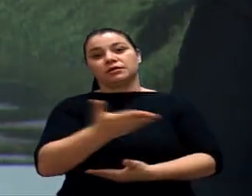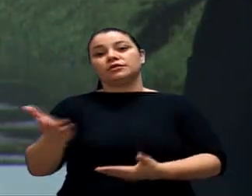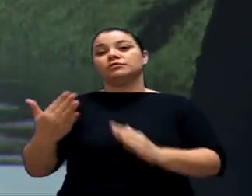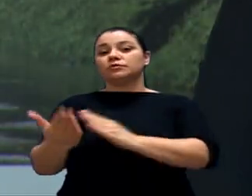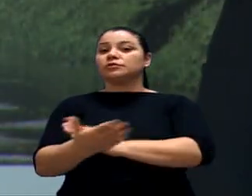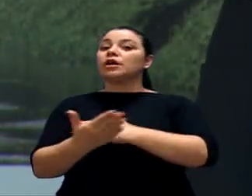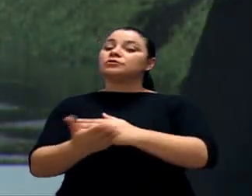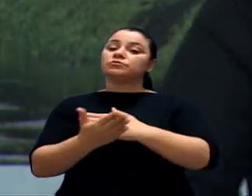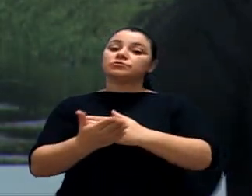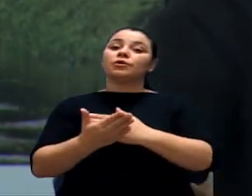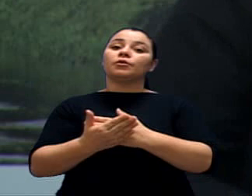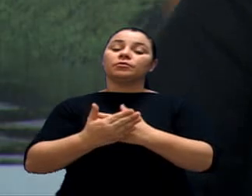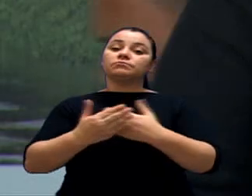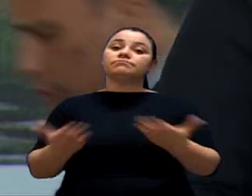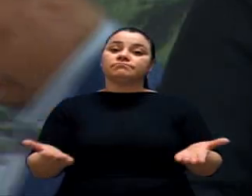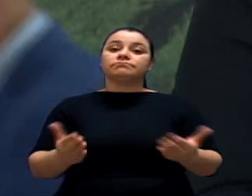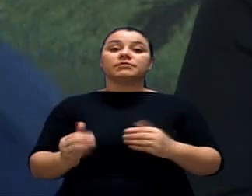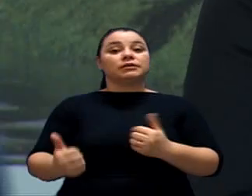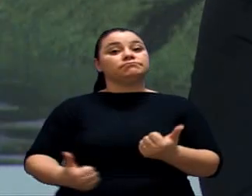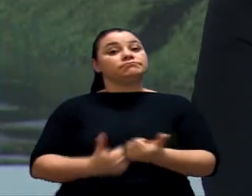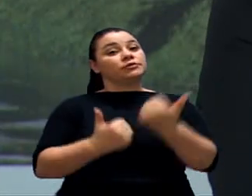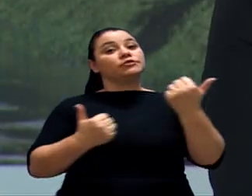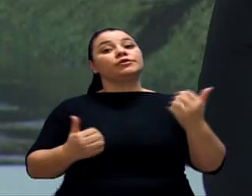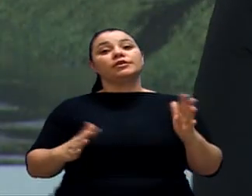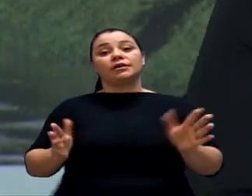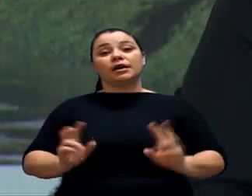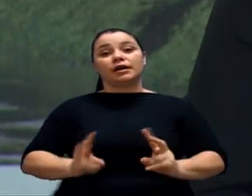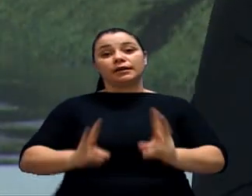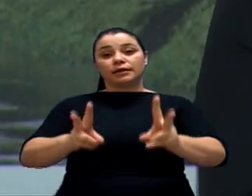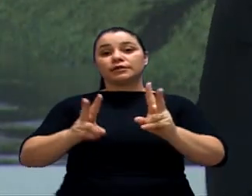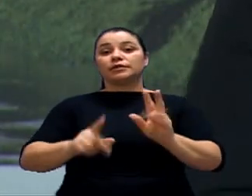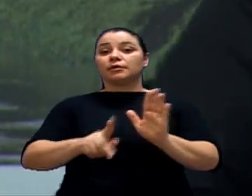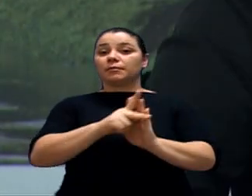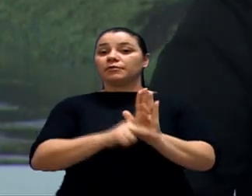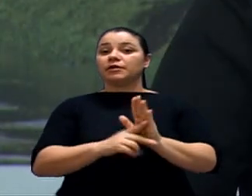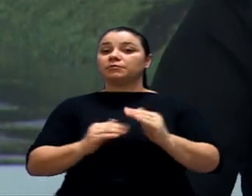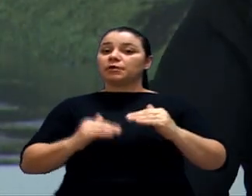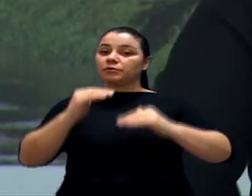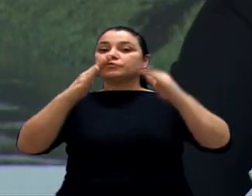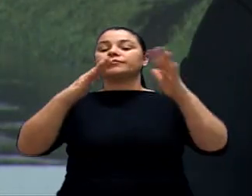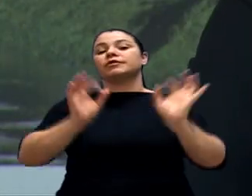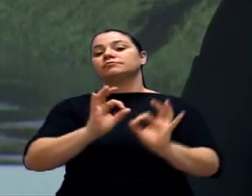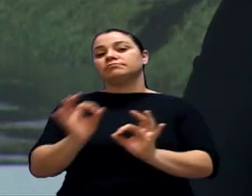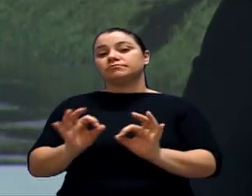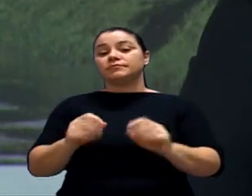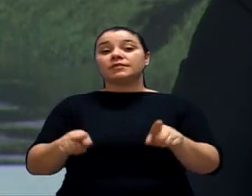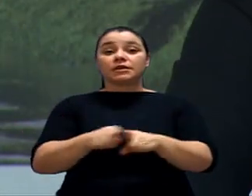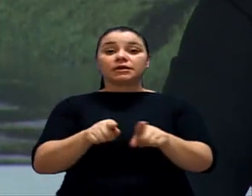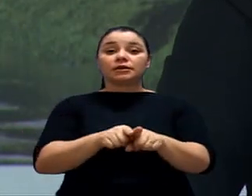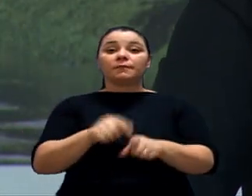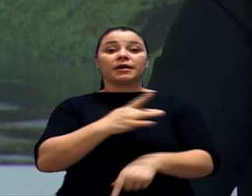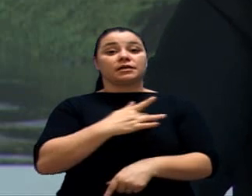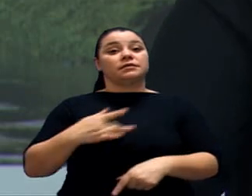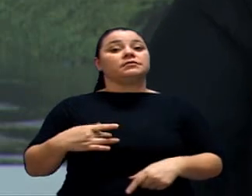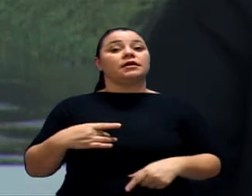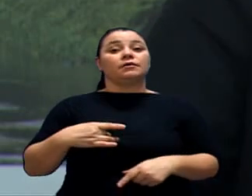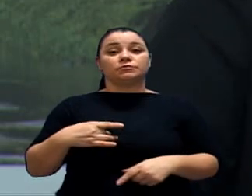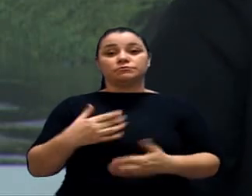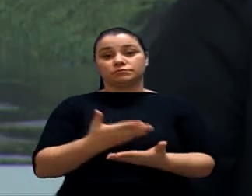que ajudaram, né? E esse processo está sendo encaminhado. E também falando sobre saúde